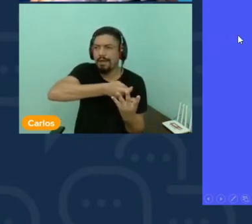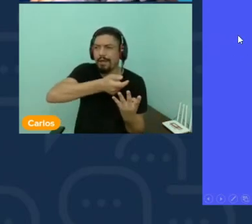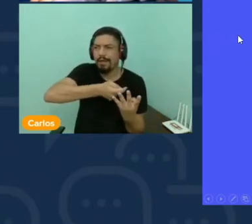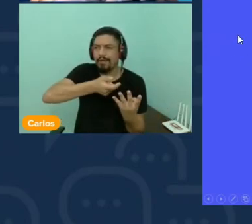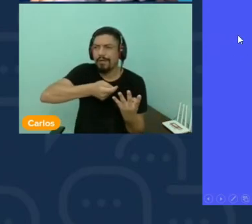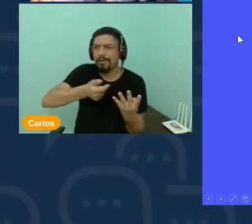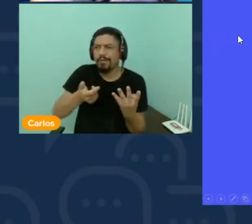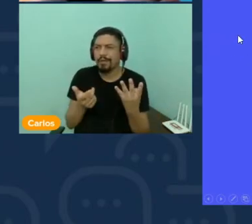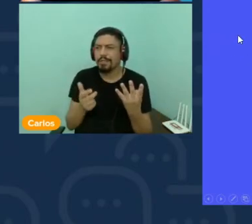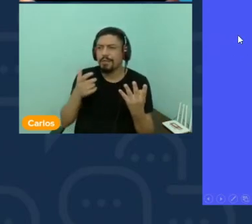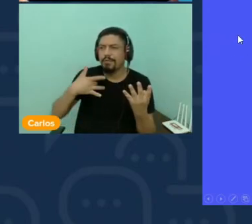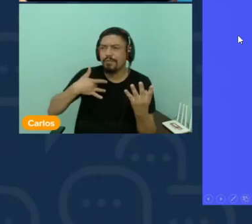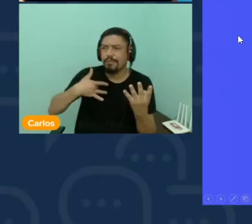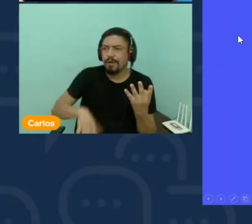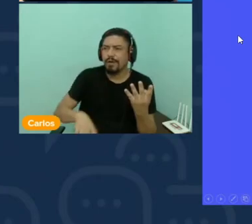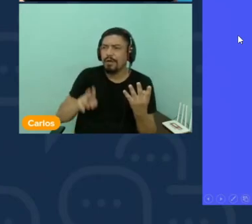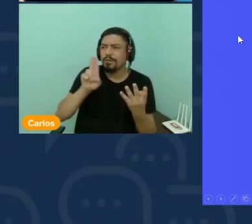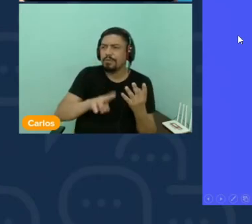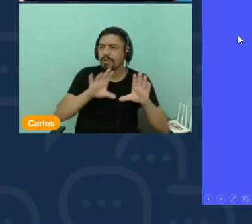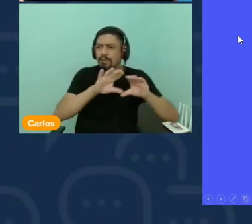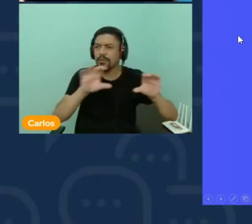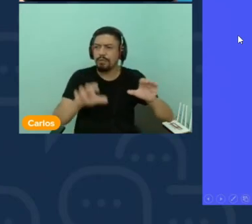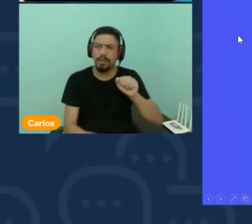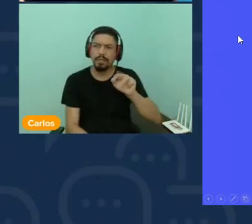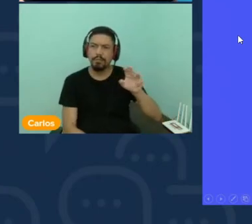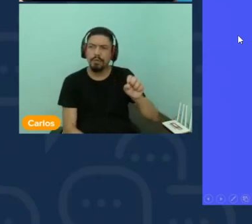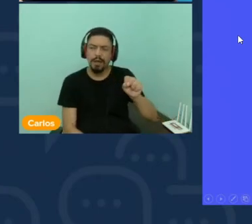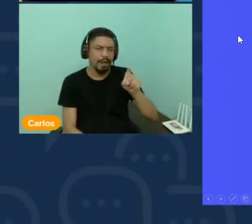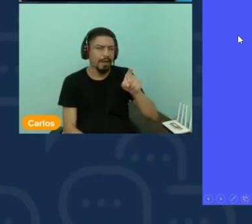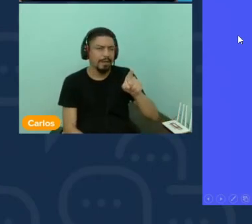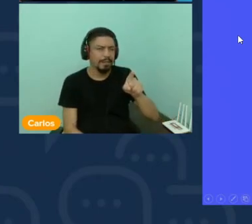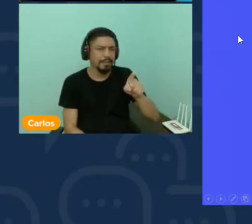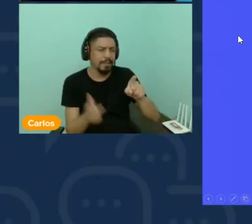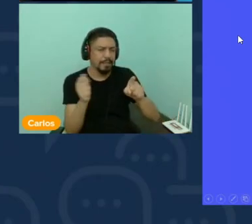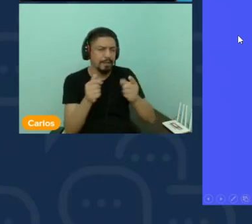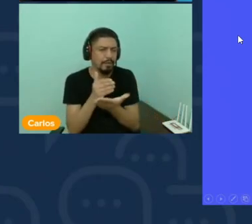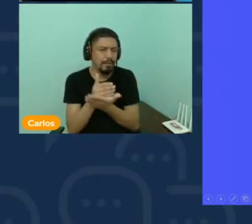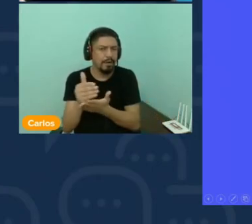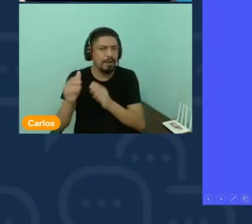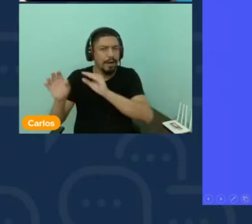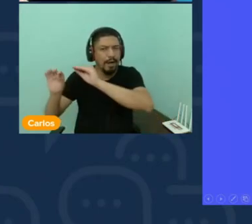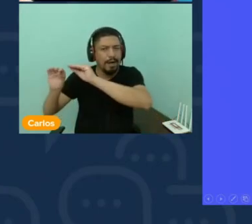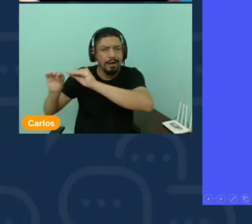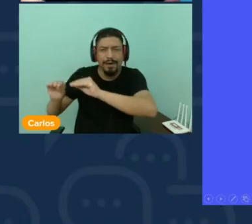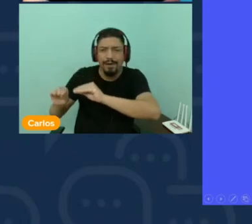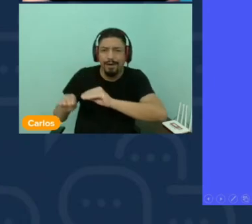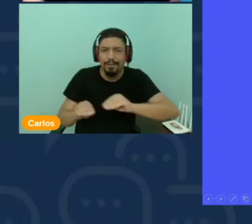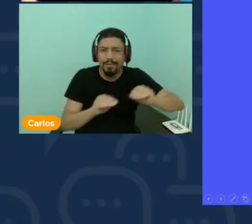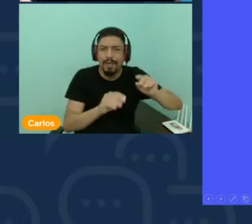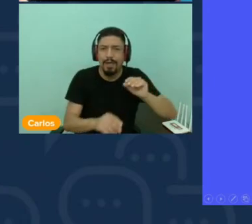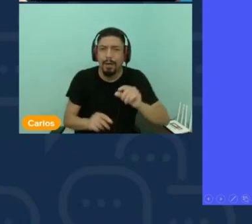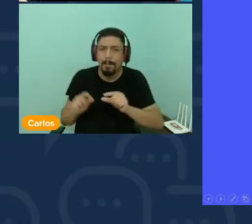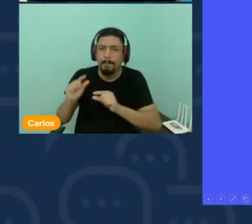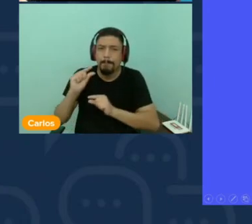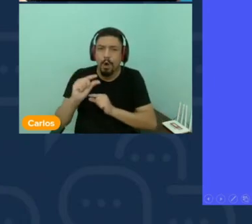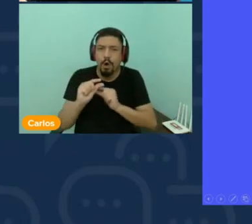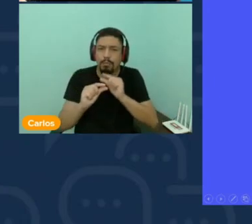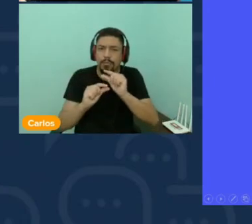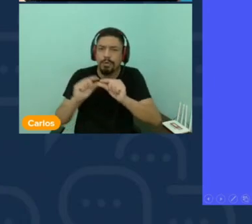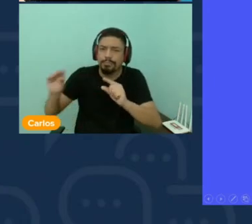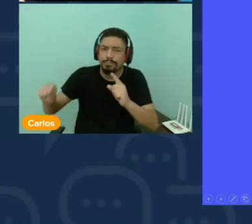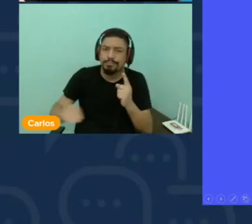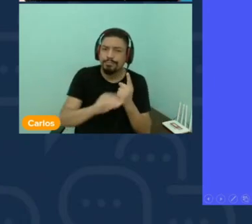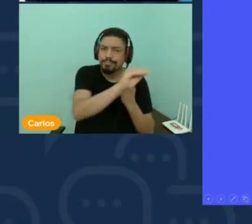utilizar a nuvem da AWS, ela pode começar uma transição. E aí a gente tem um modelo de